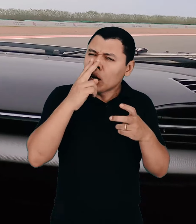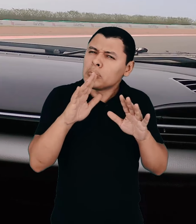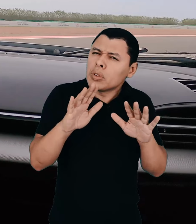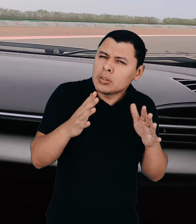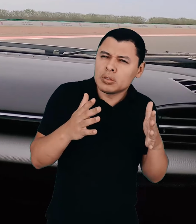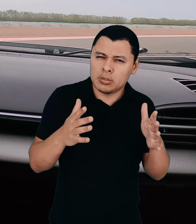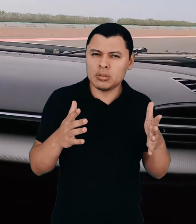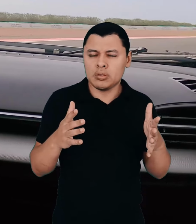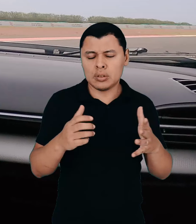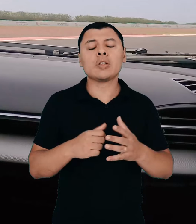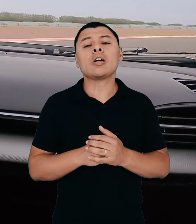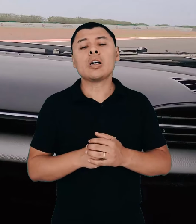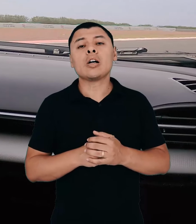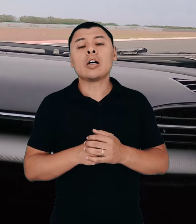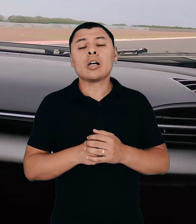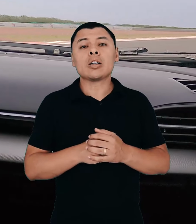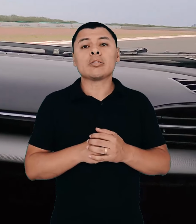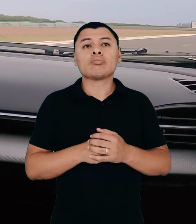nessa casa, né?